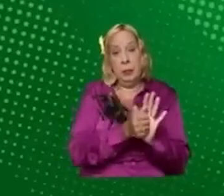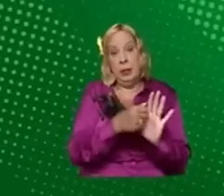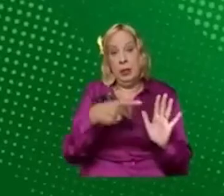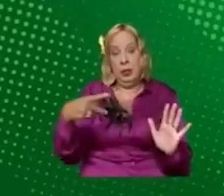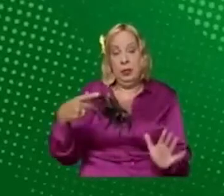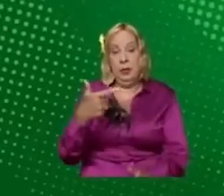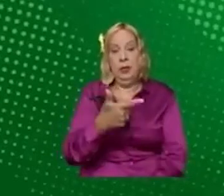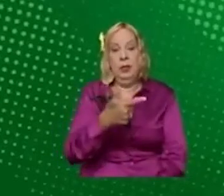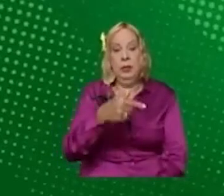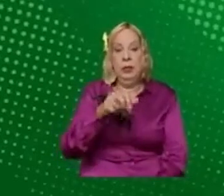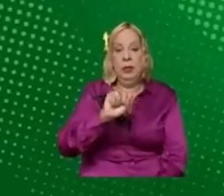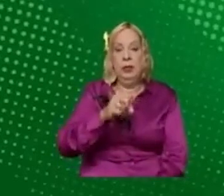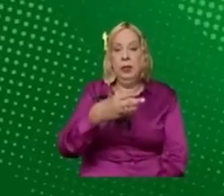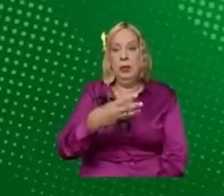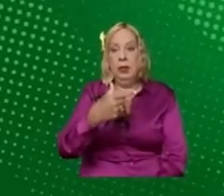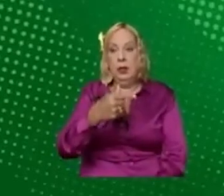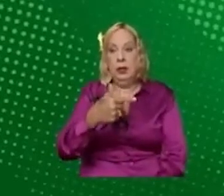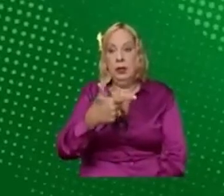premiando,